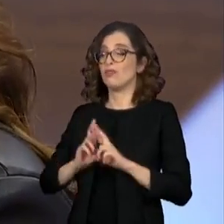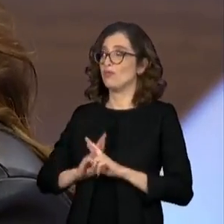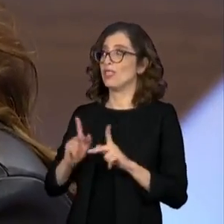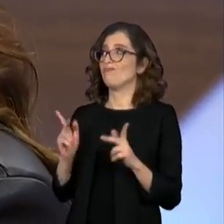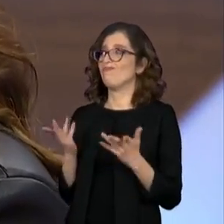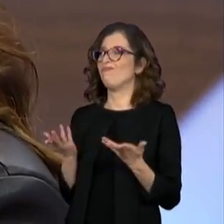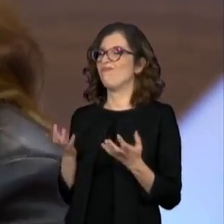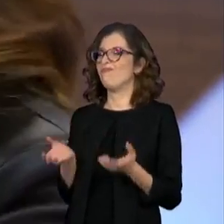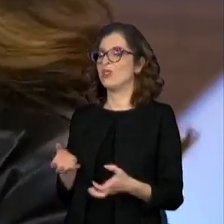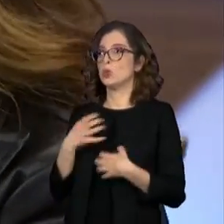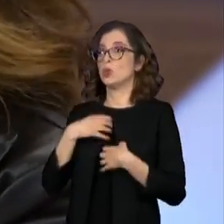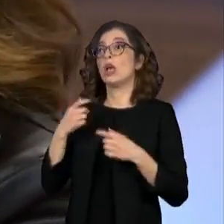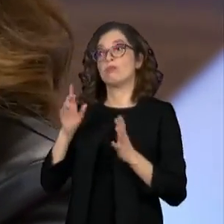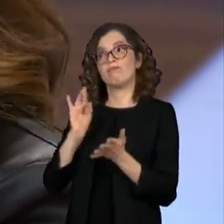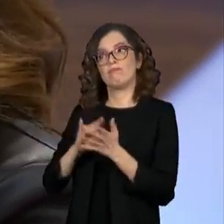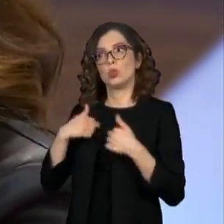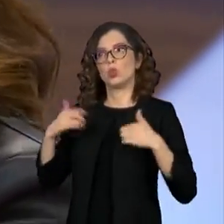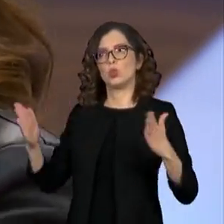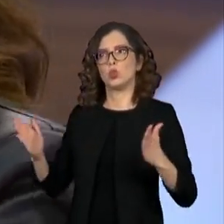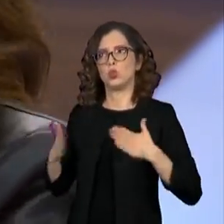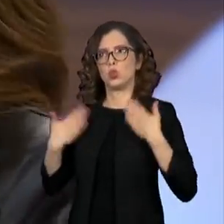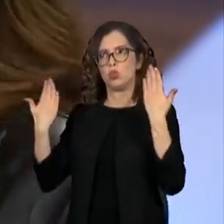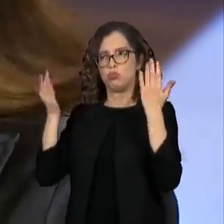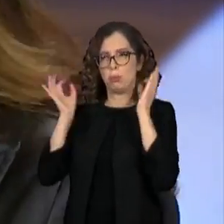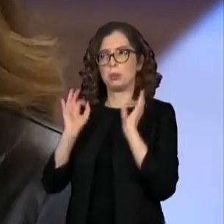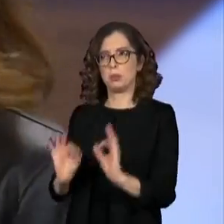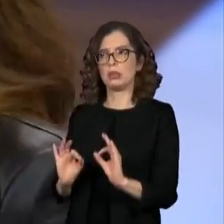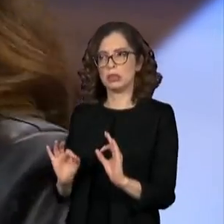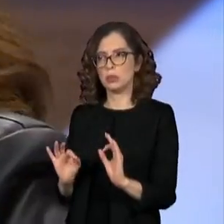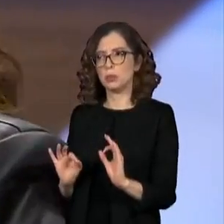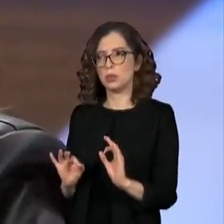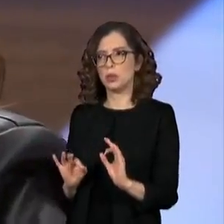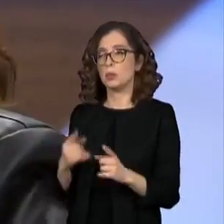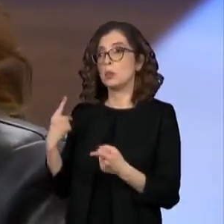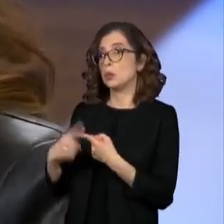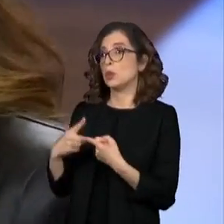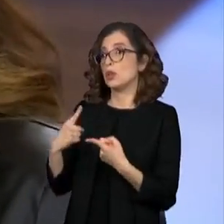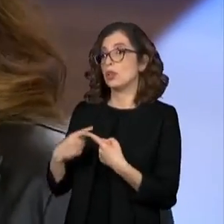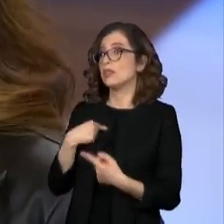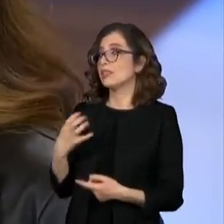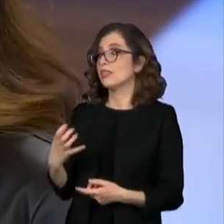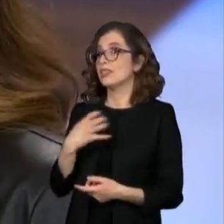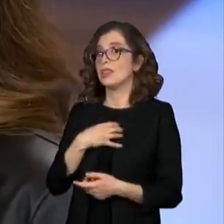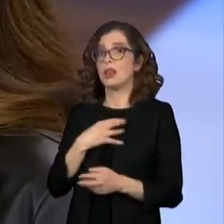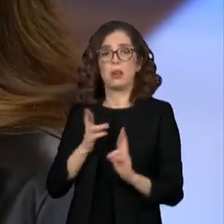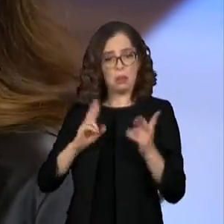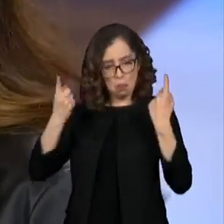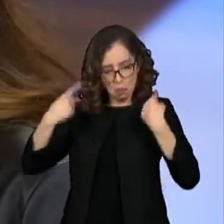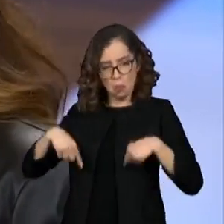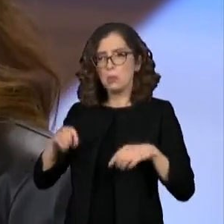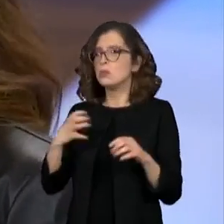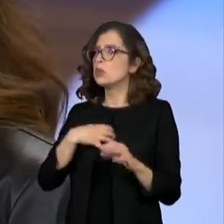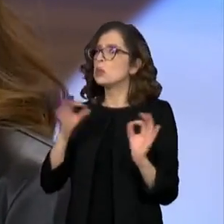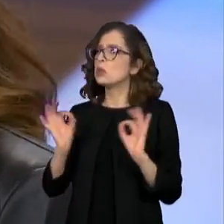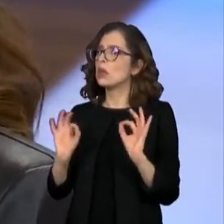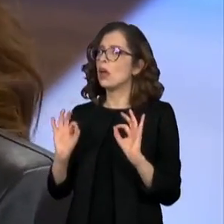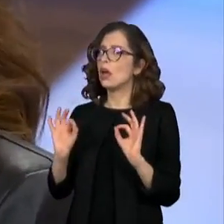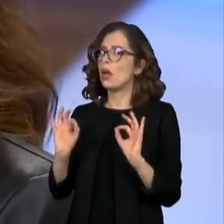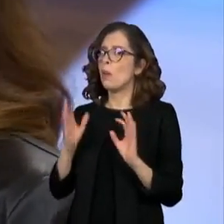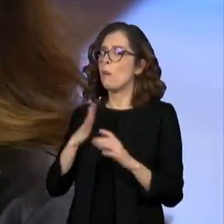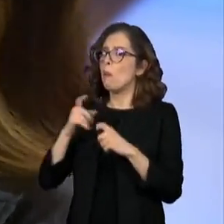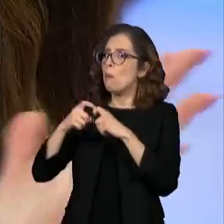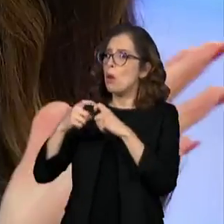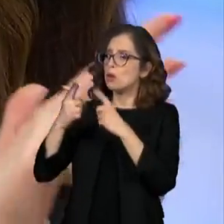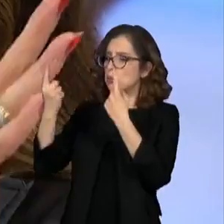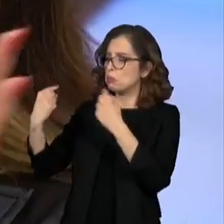um susto tão grande, porque eu não sentia nada, eu não tinha nada. O médico que fez o exame também